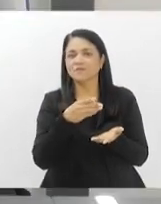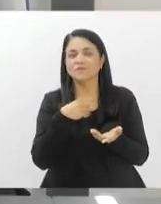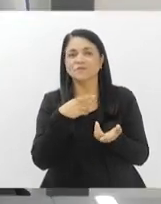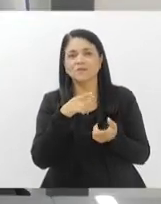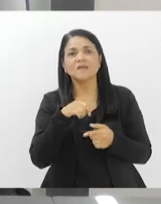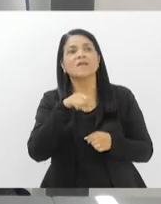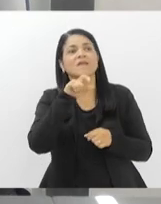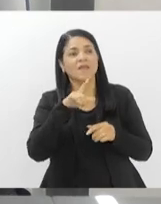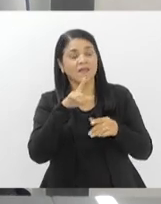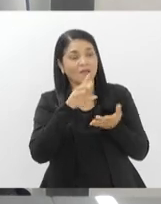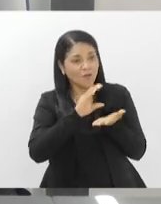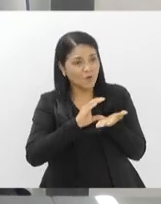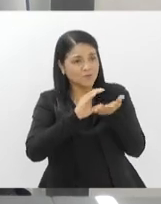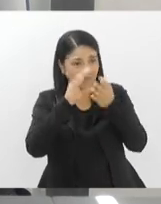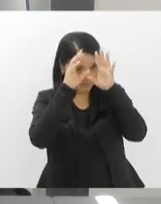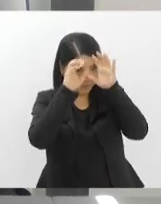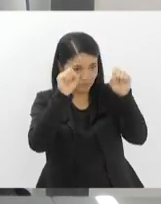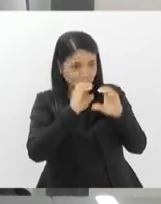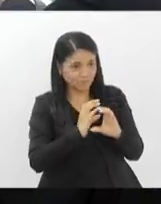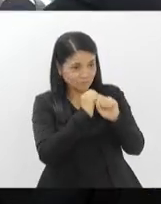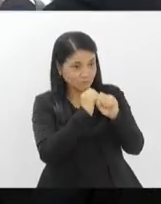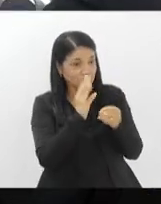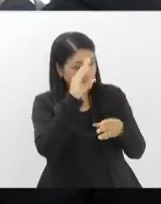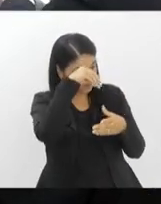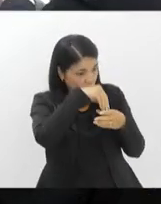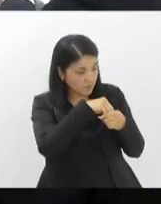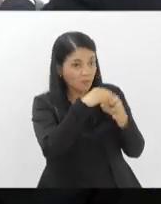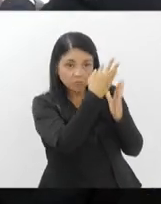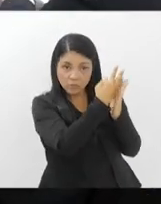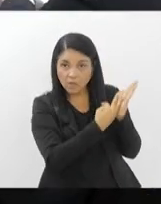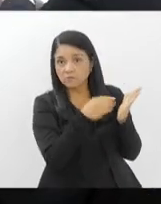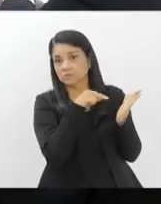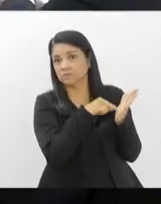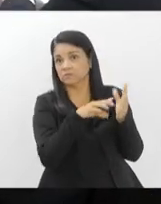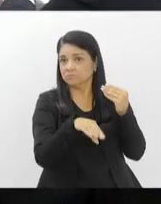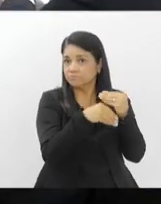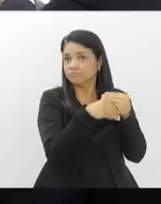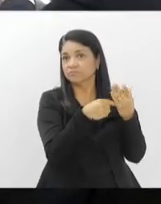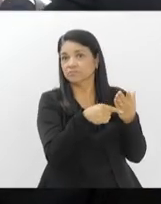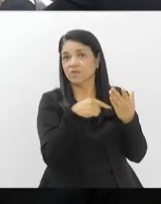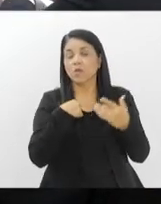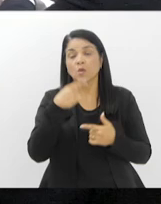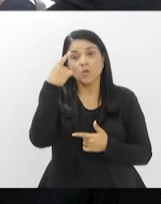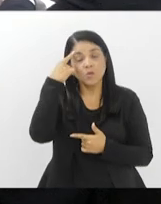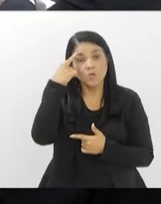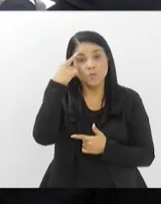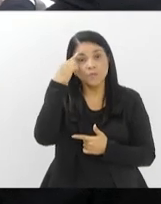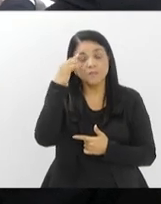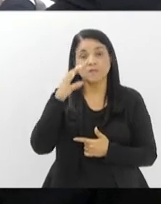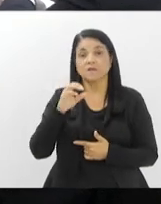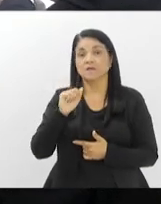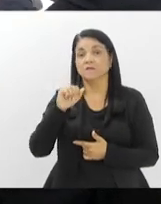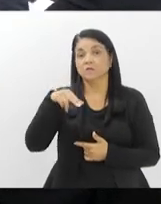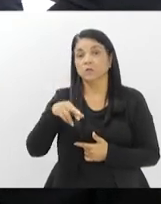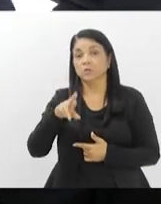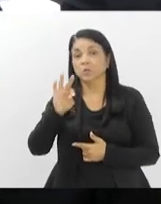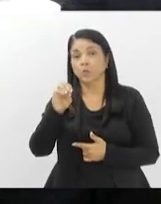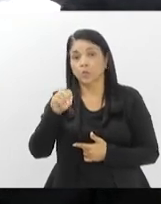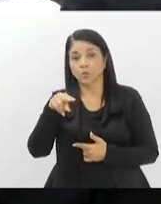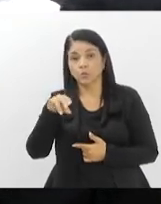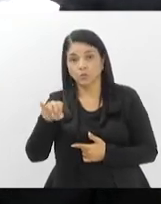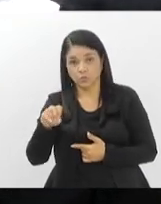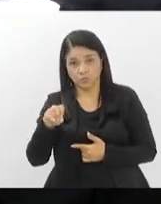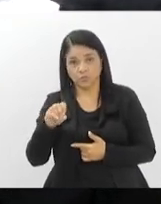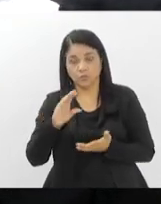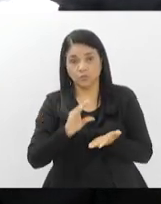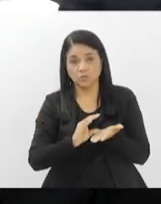do Tribunal de Contas, tem que dizer no texto. Porque eu achei que era o Antônio Conselheiro. O que quer